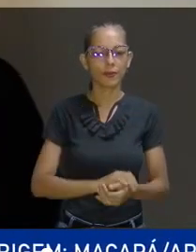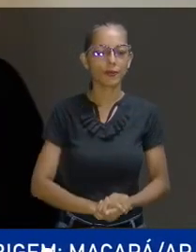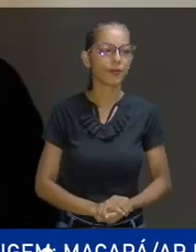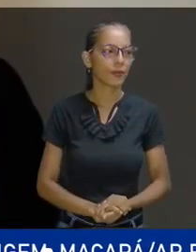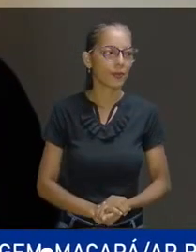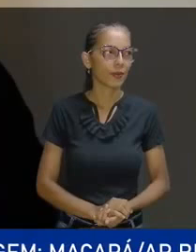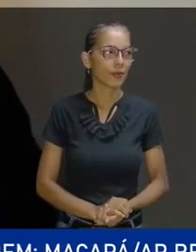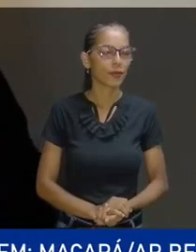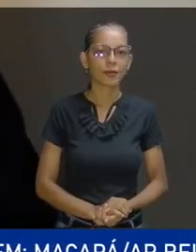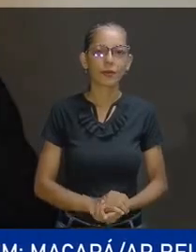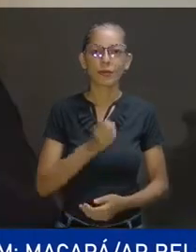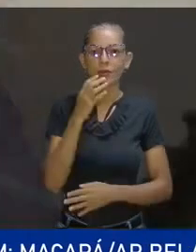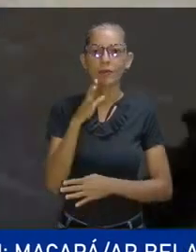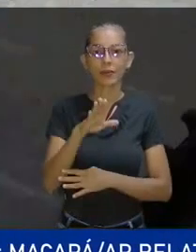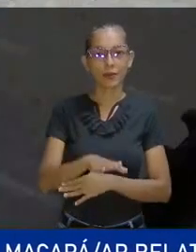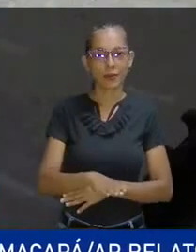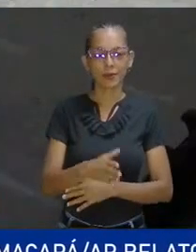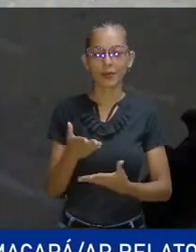tarde, Vossa Excelência está com a palavra.